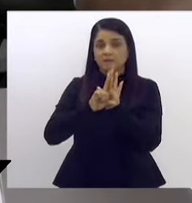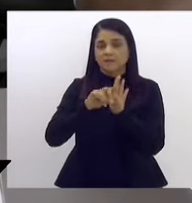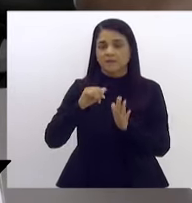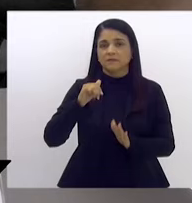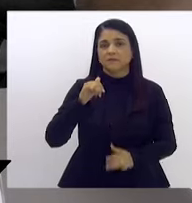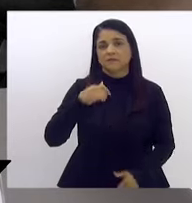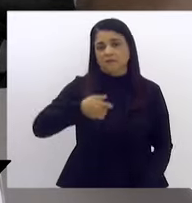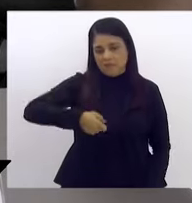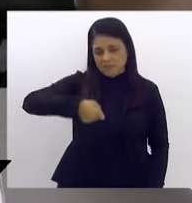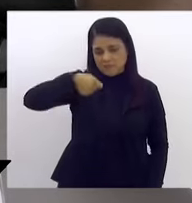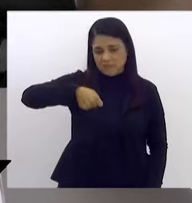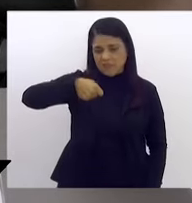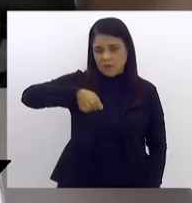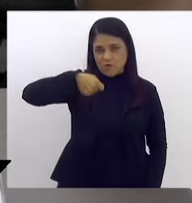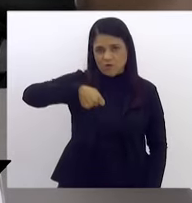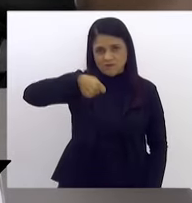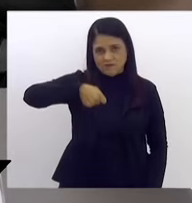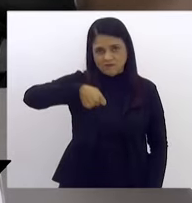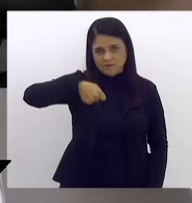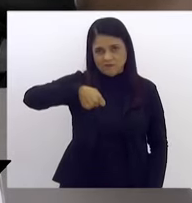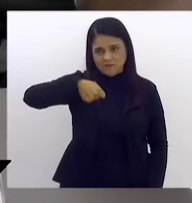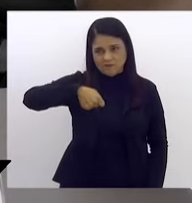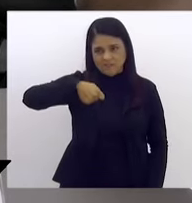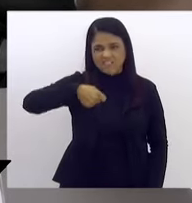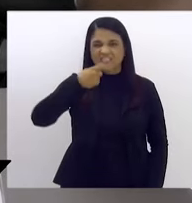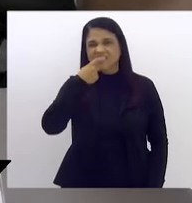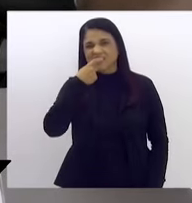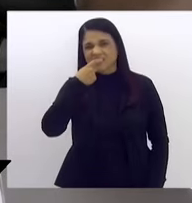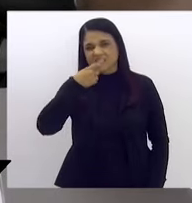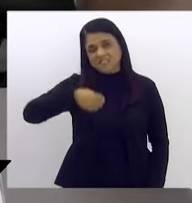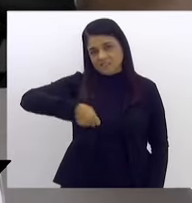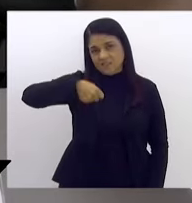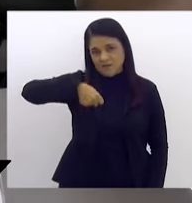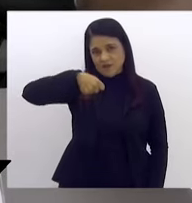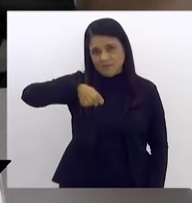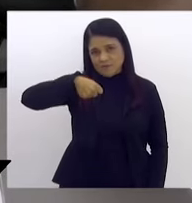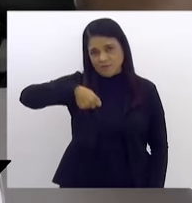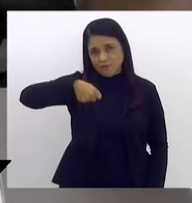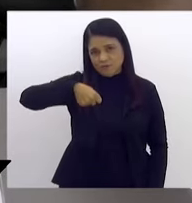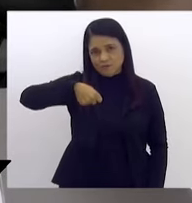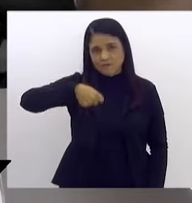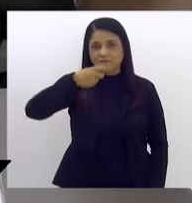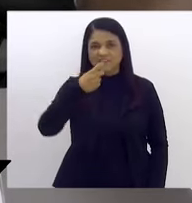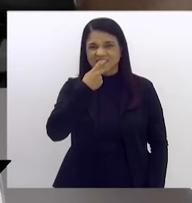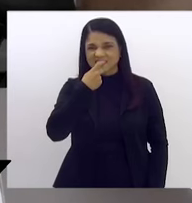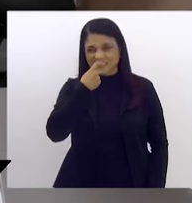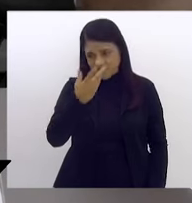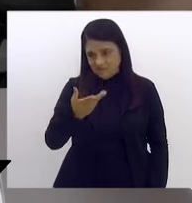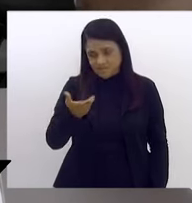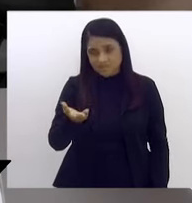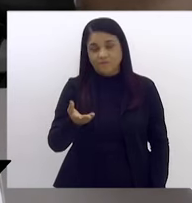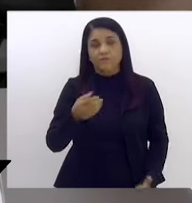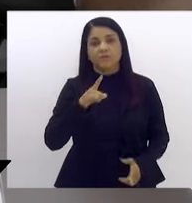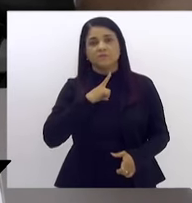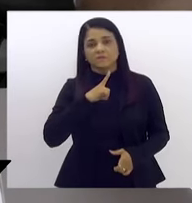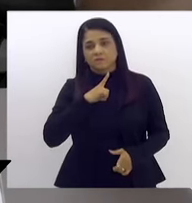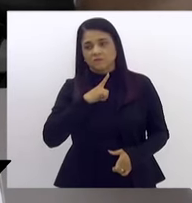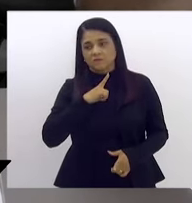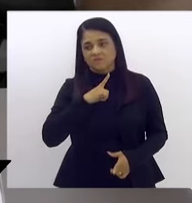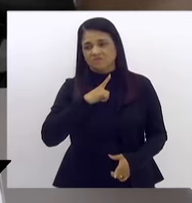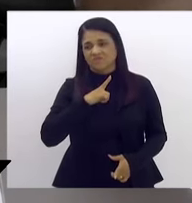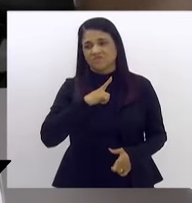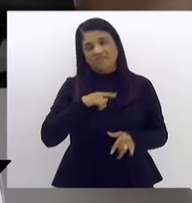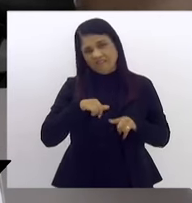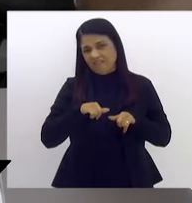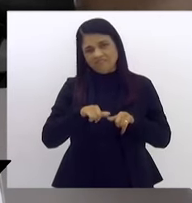questionado determinava não só a redução progressiva delas Deputado Dr serg vossa excelência que é um fã dessa lei